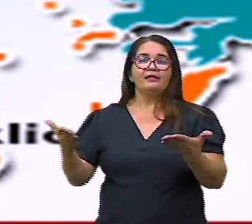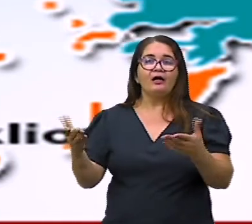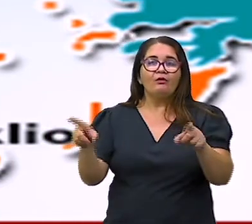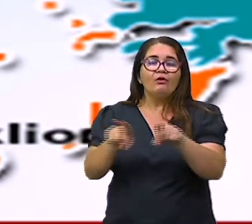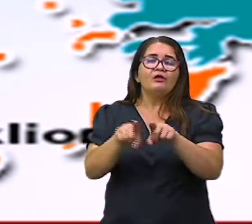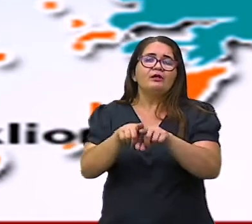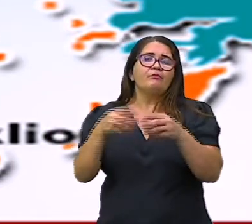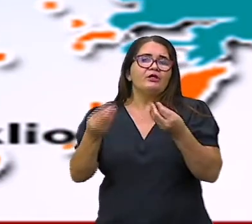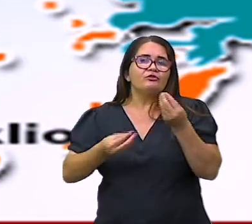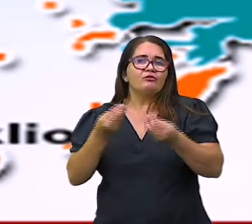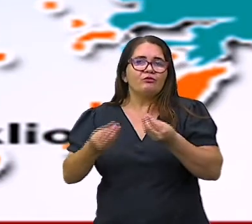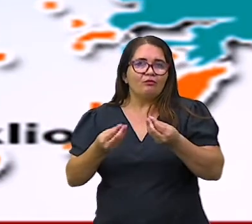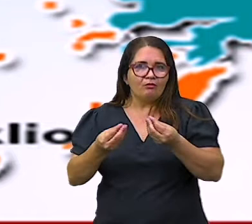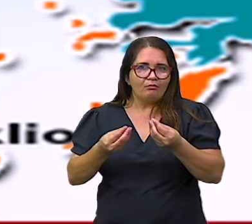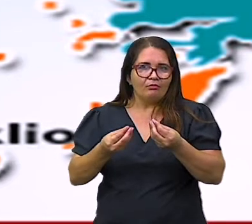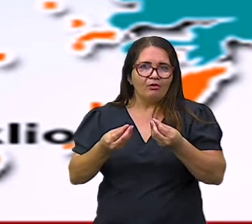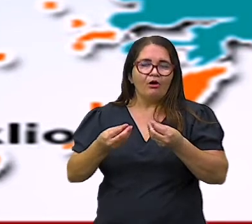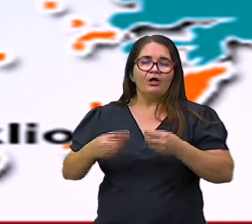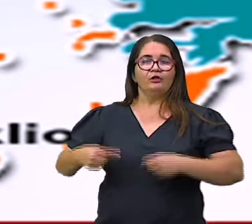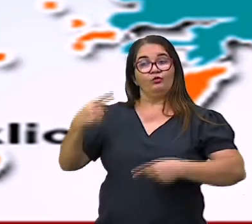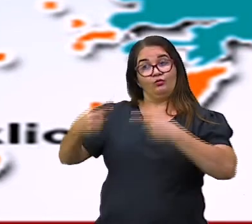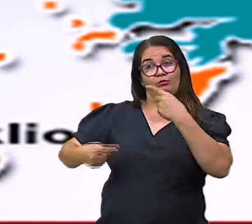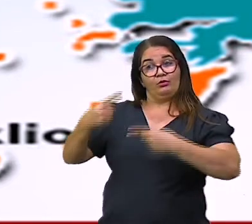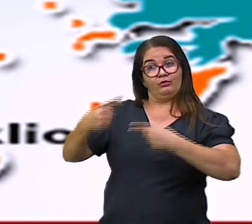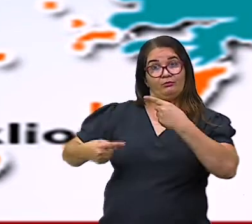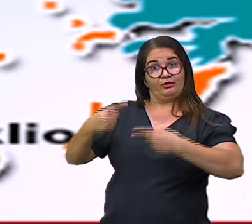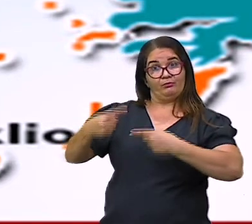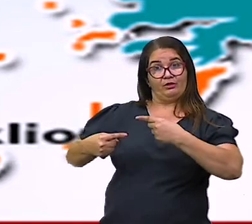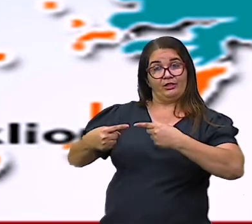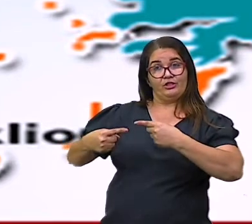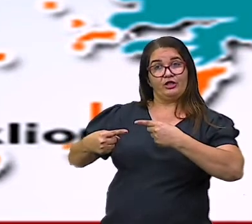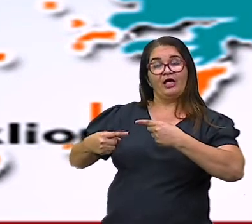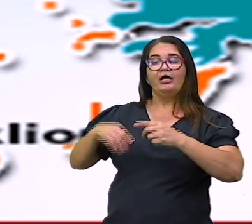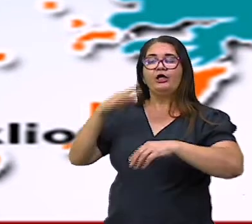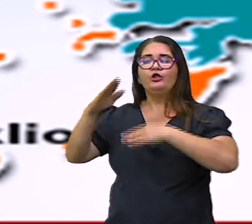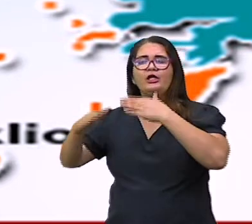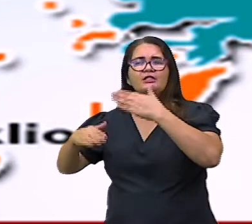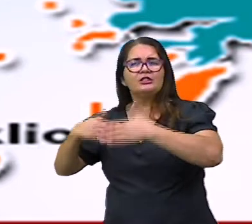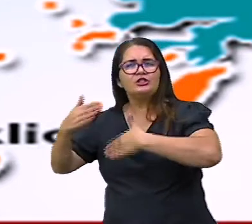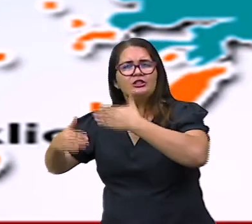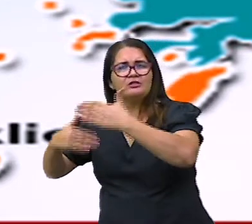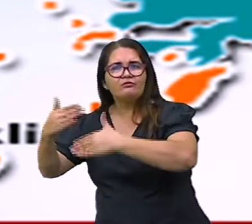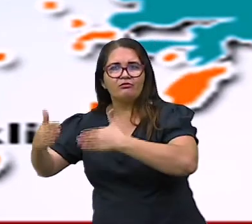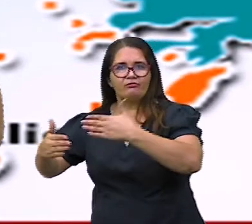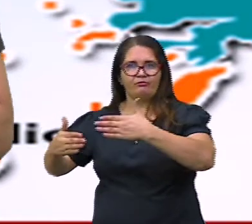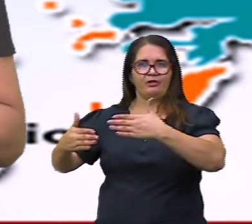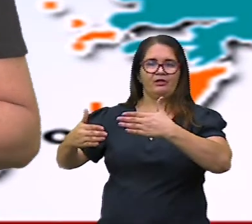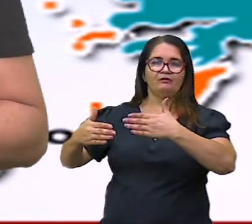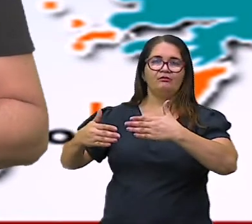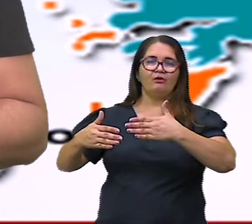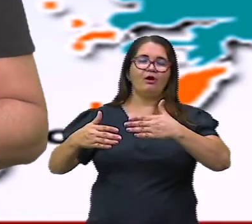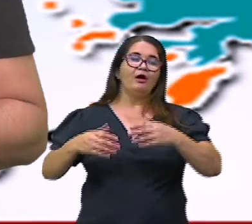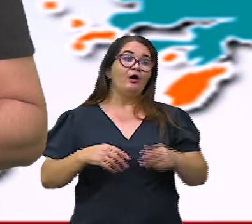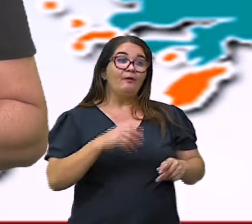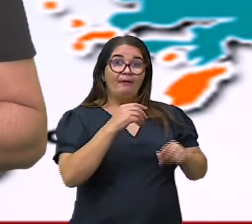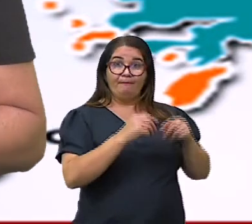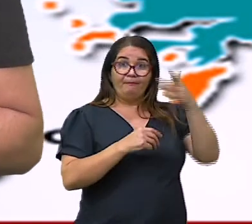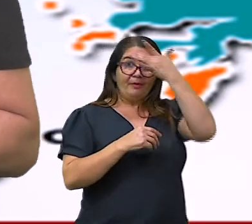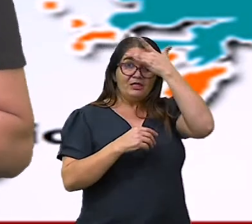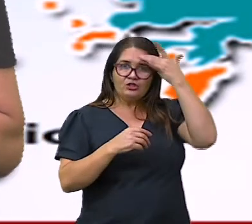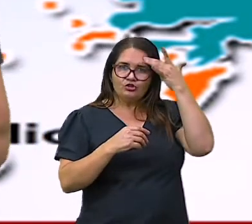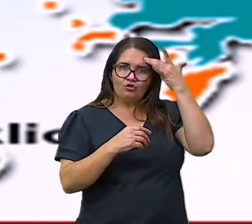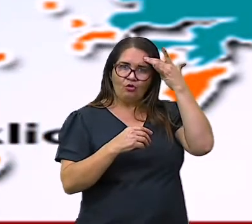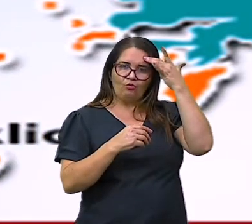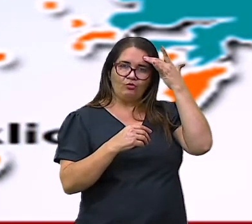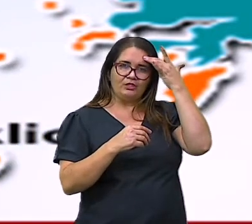fim da escravidão por dívidas, dividiu a cidade em 4 grupos baseados na renda e permitiu que participassem